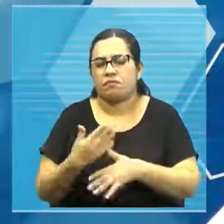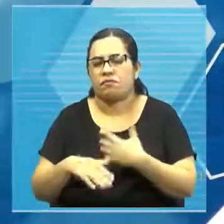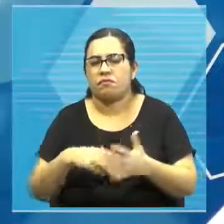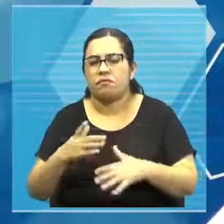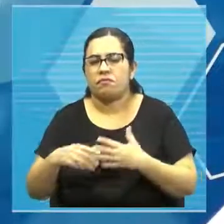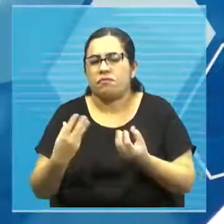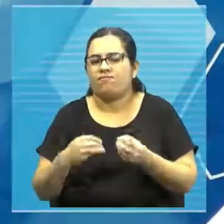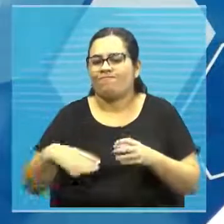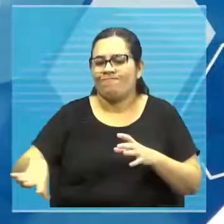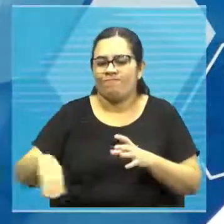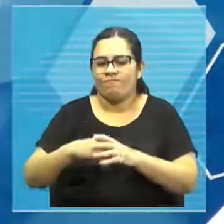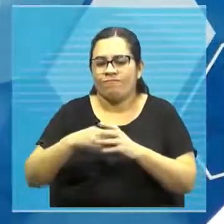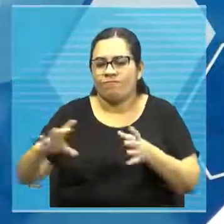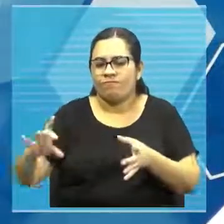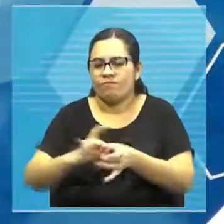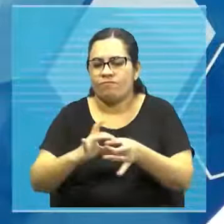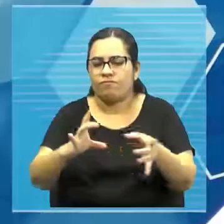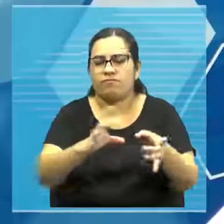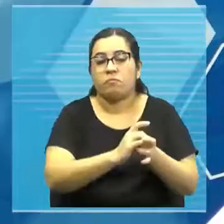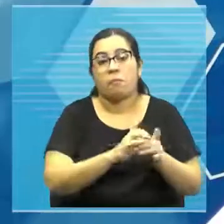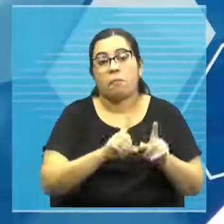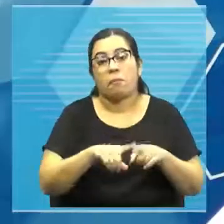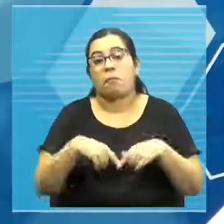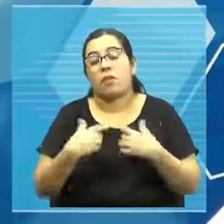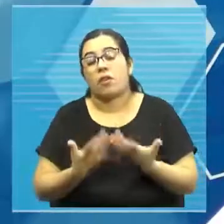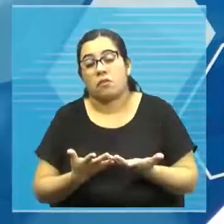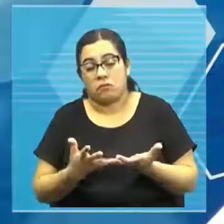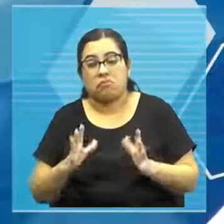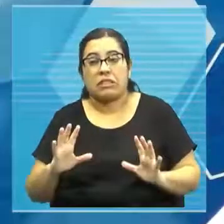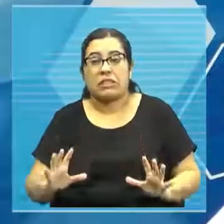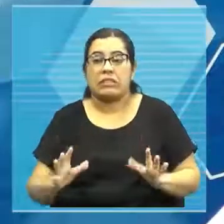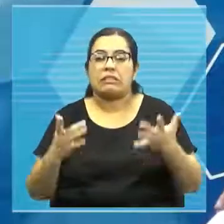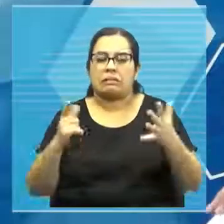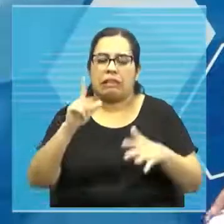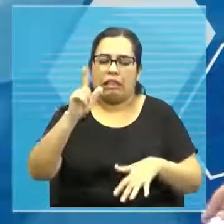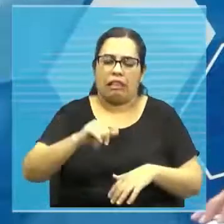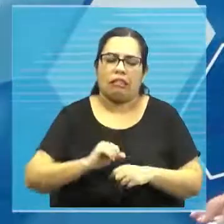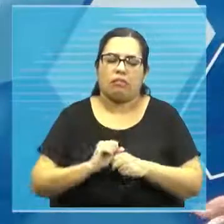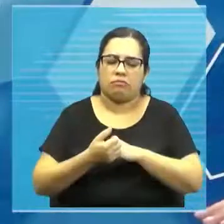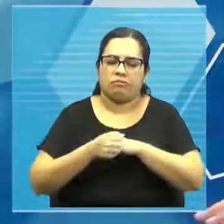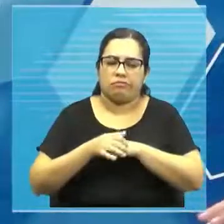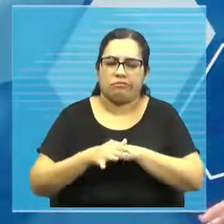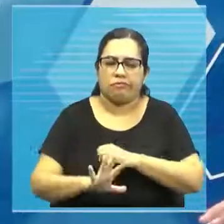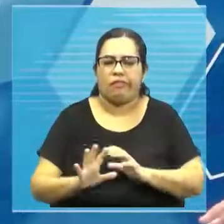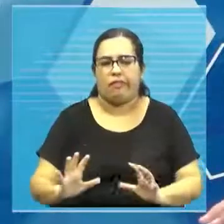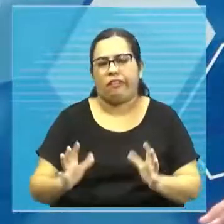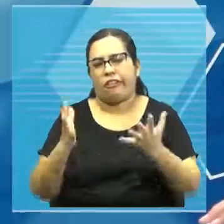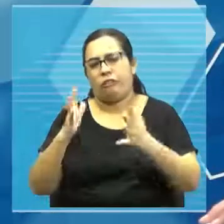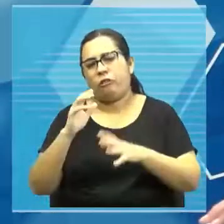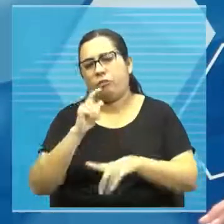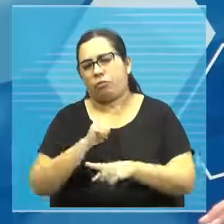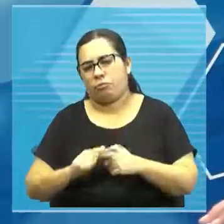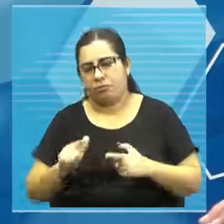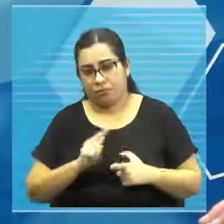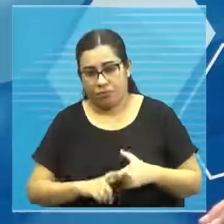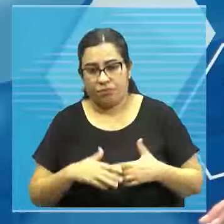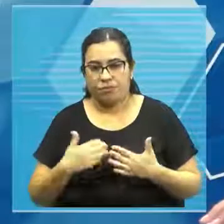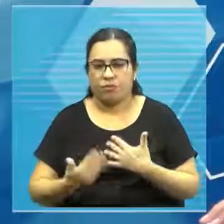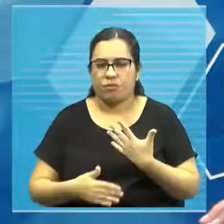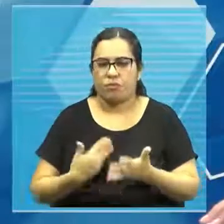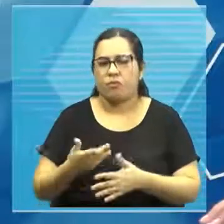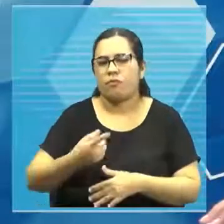foi tão grande o que o que o vídeo gerou esses grandes problemas chega um ponto minha gente